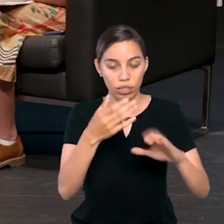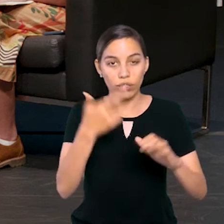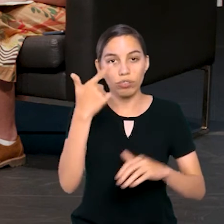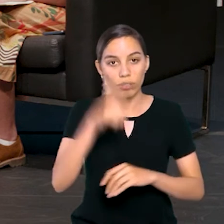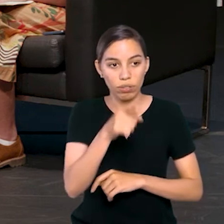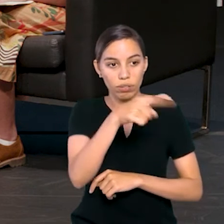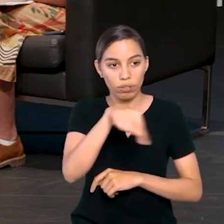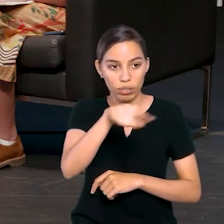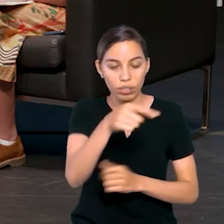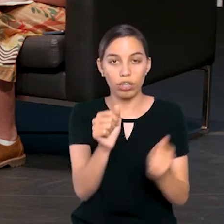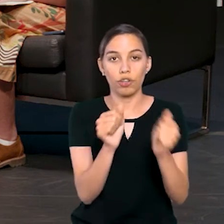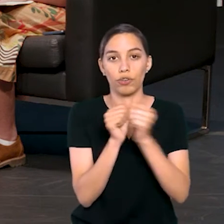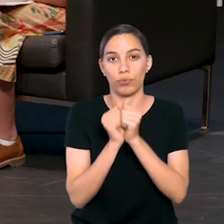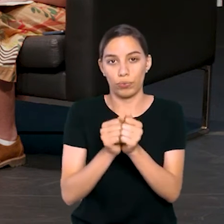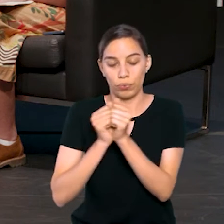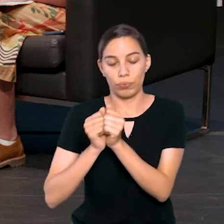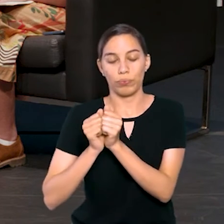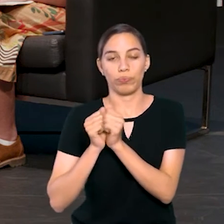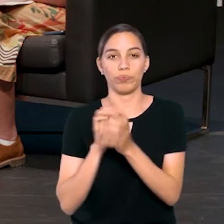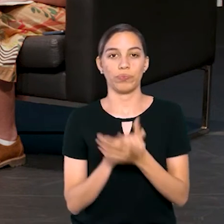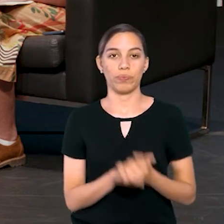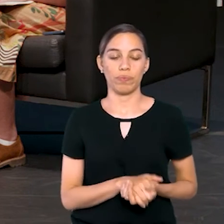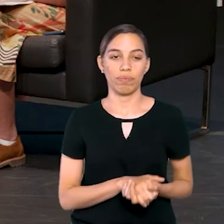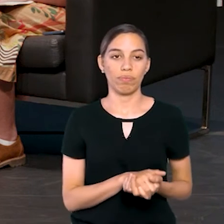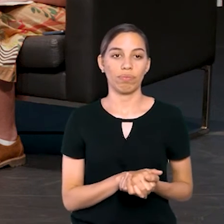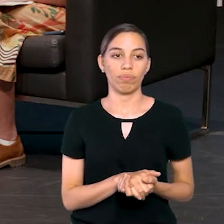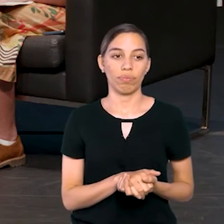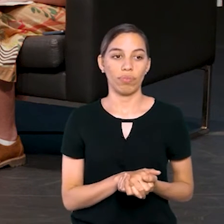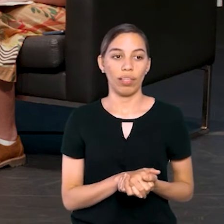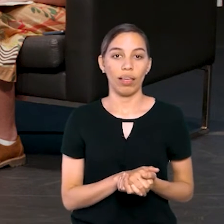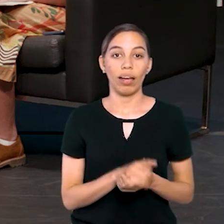junto. É assim.